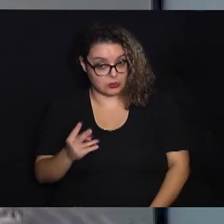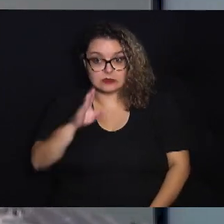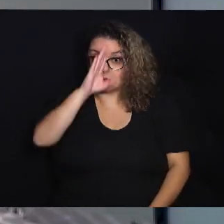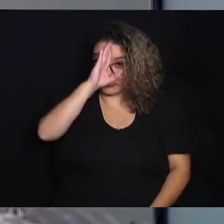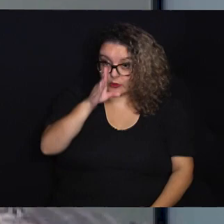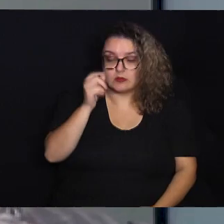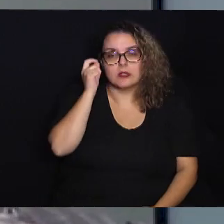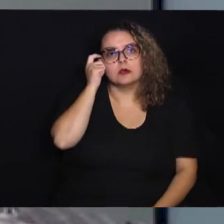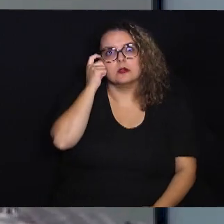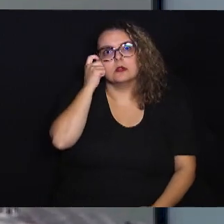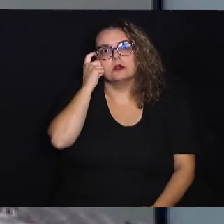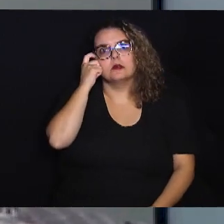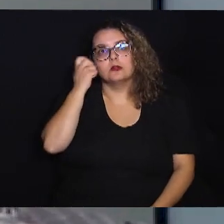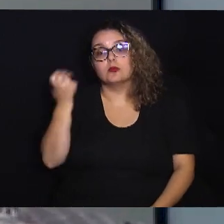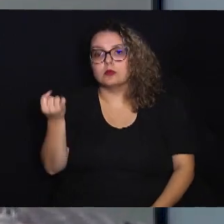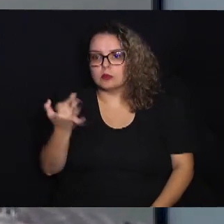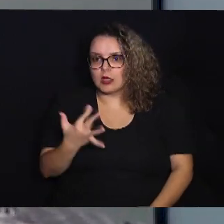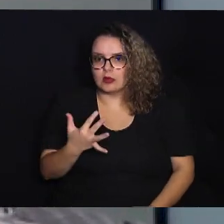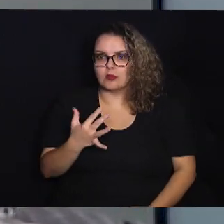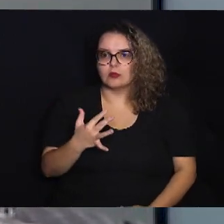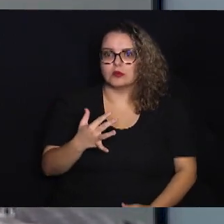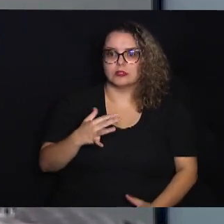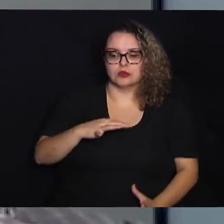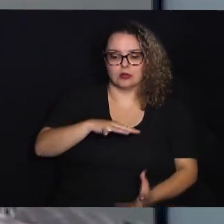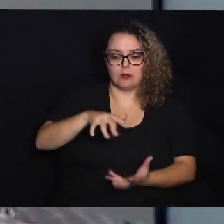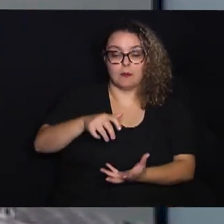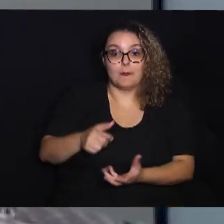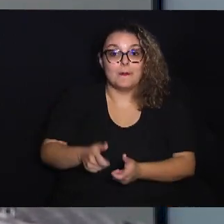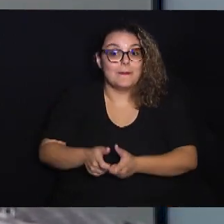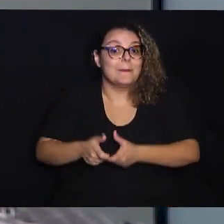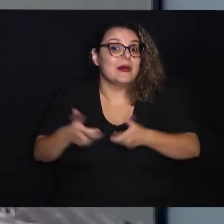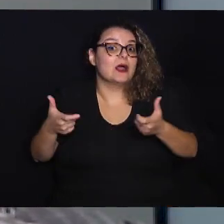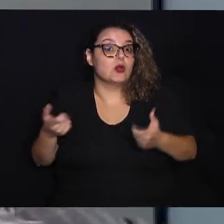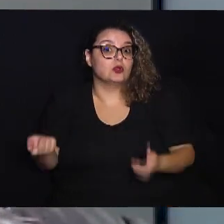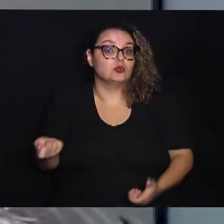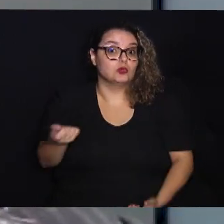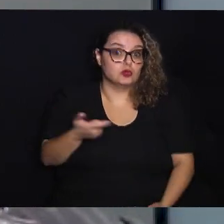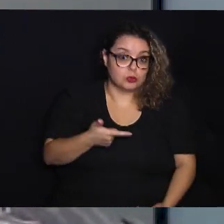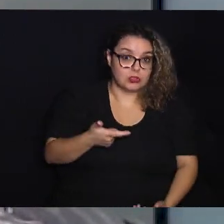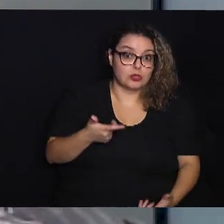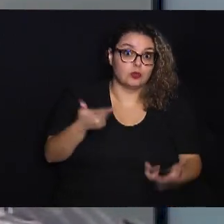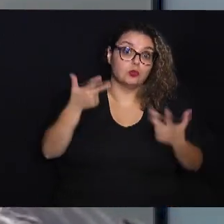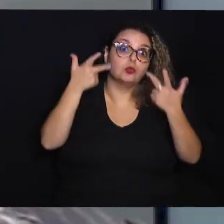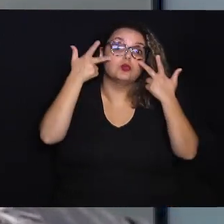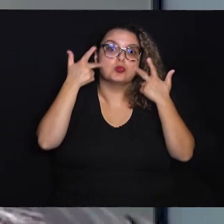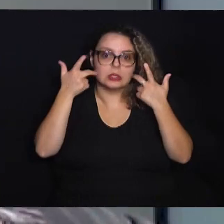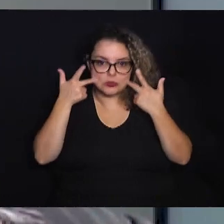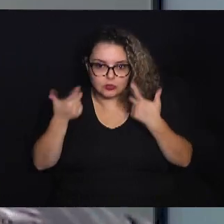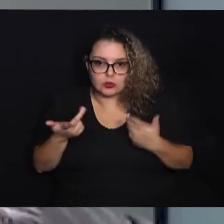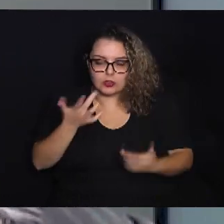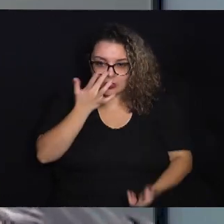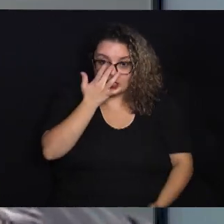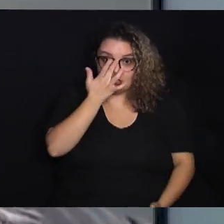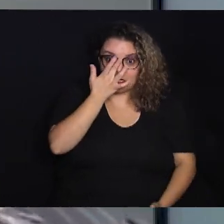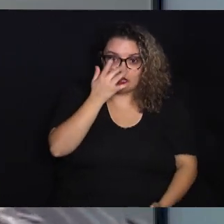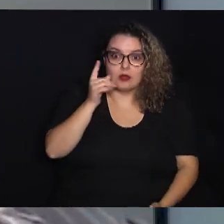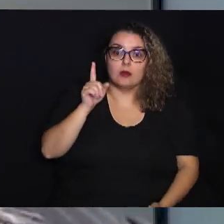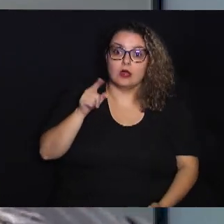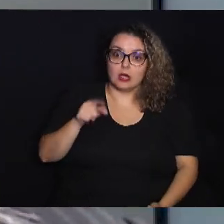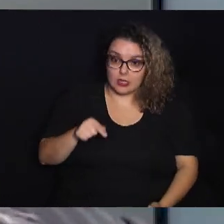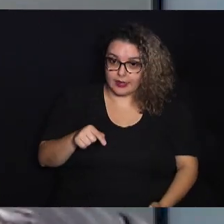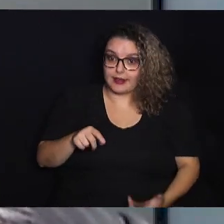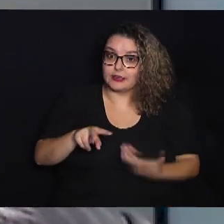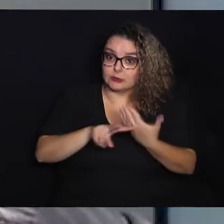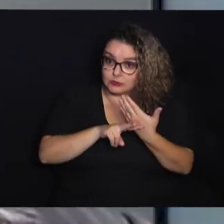principalmente, em uma quantidade na atmosfera maior do que o natural,